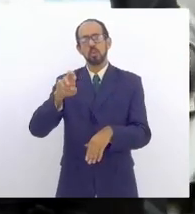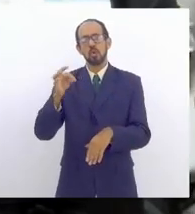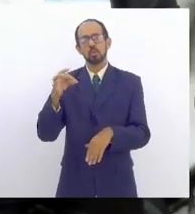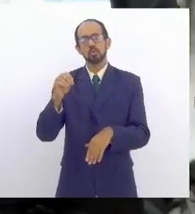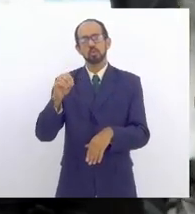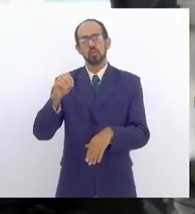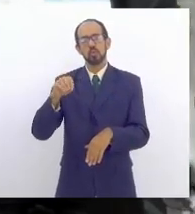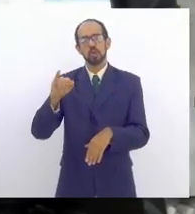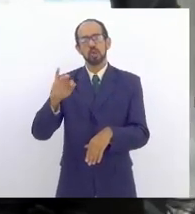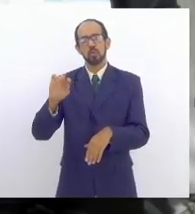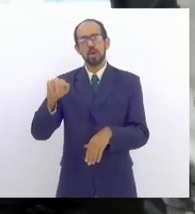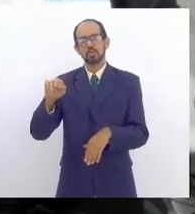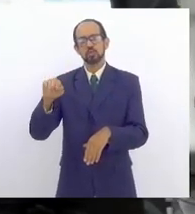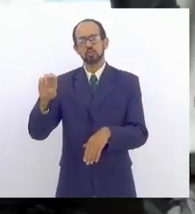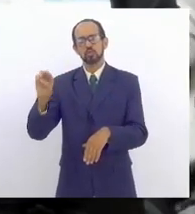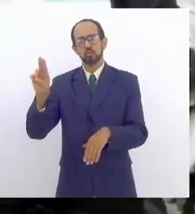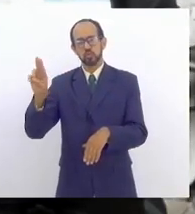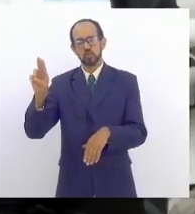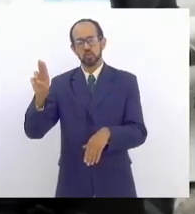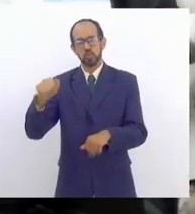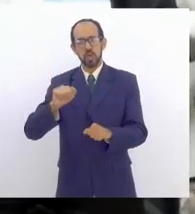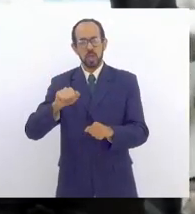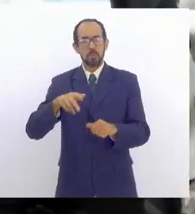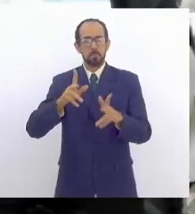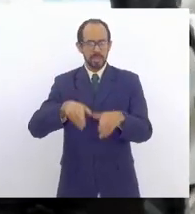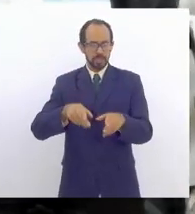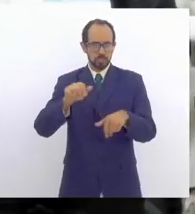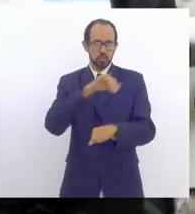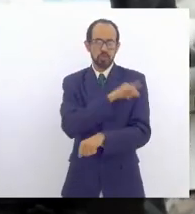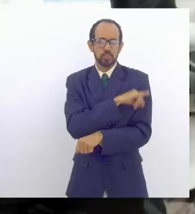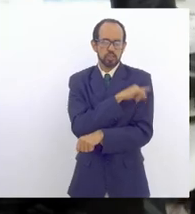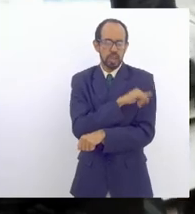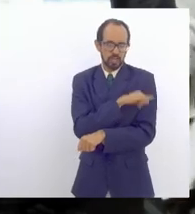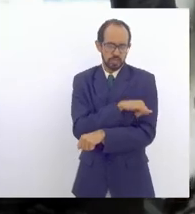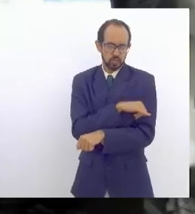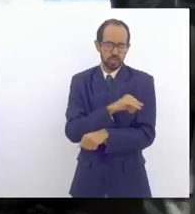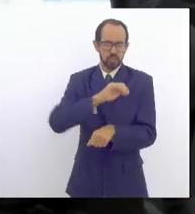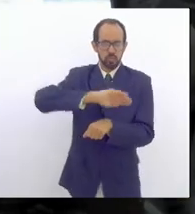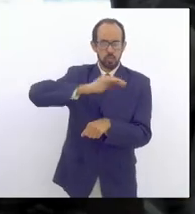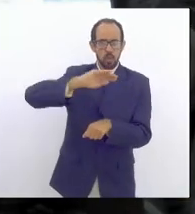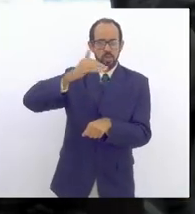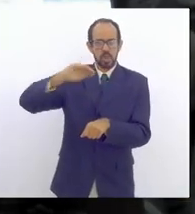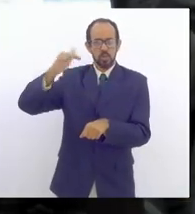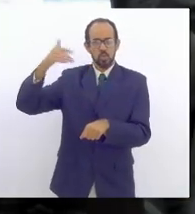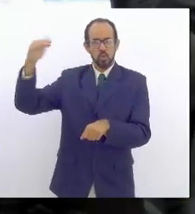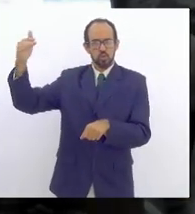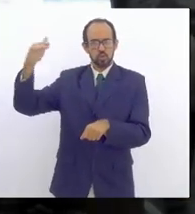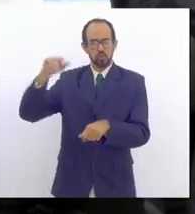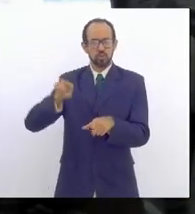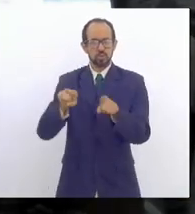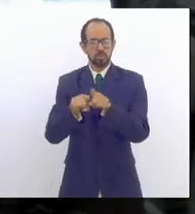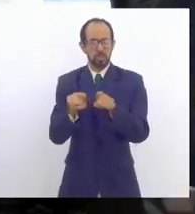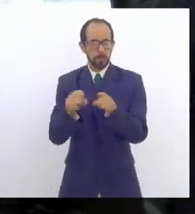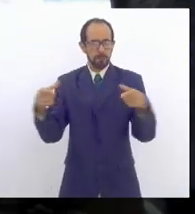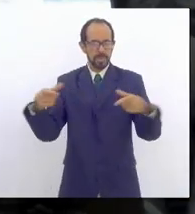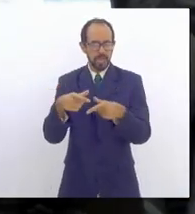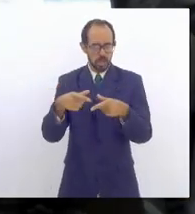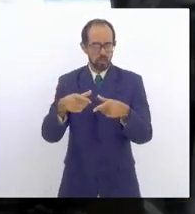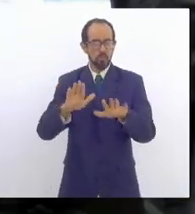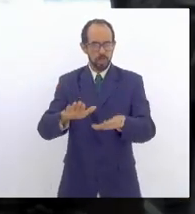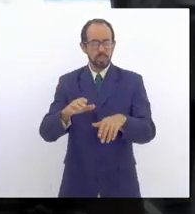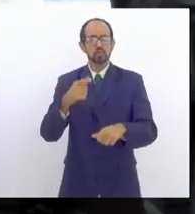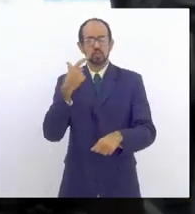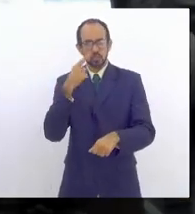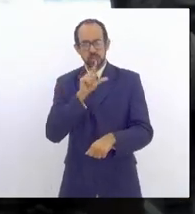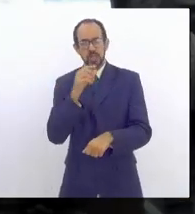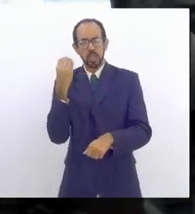Estado pequeno de topografia montanhosa, na rota do lucrativo agronegócio brasileiro. E saiba que, mesmo não